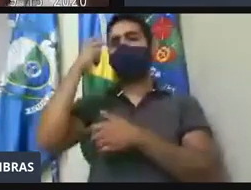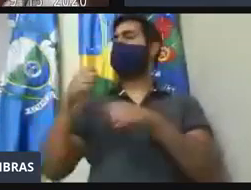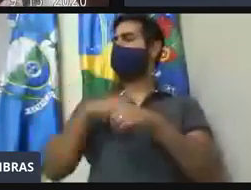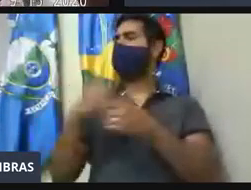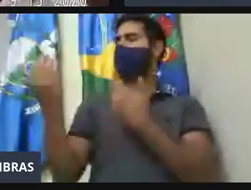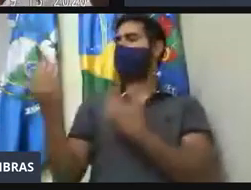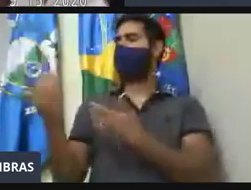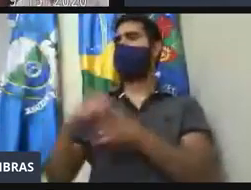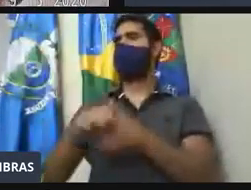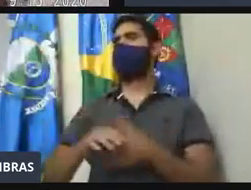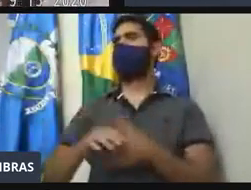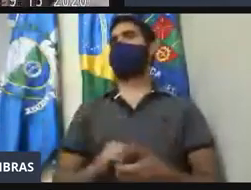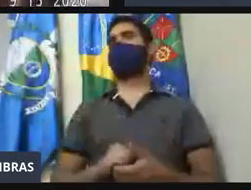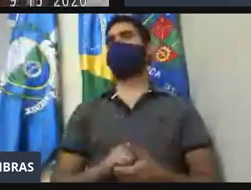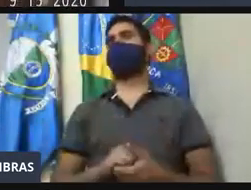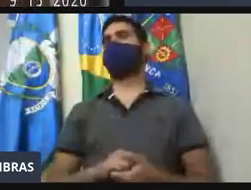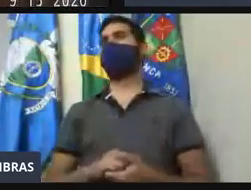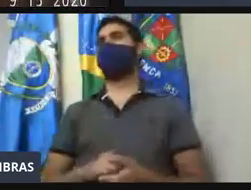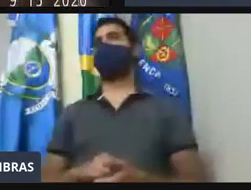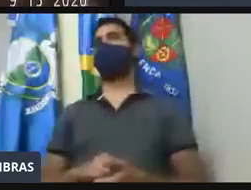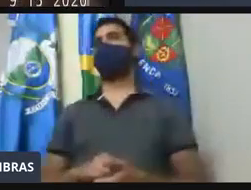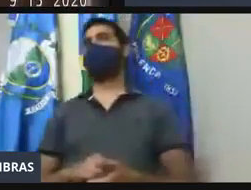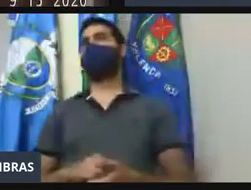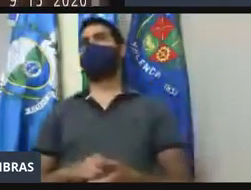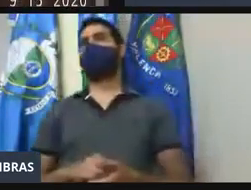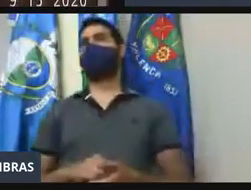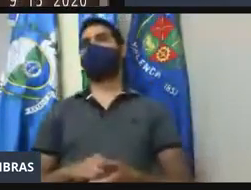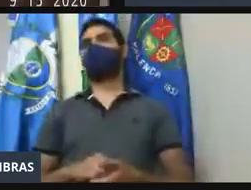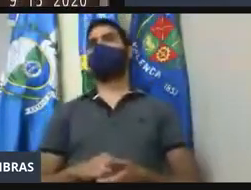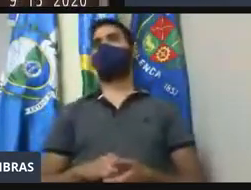Obrigado. Obrigado, presidente. Obrigado, vereador.